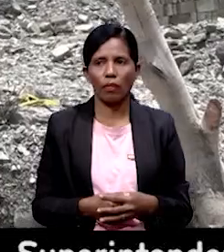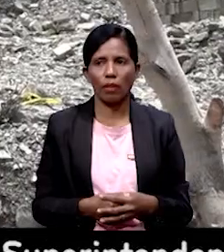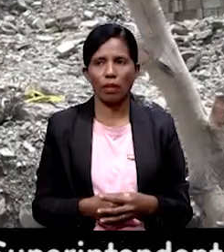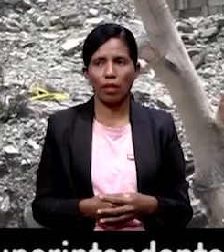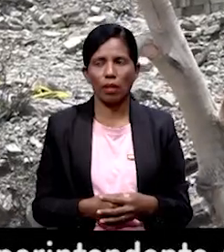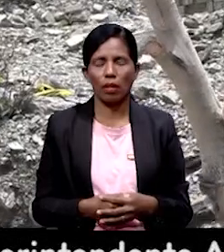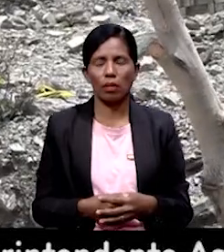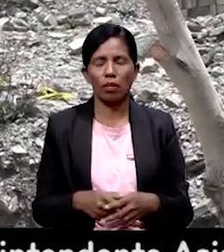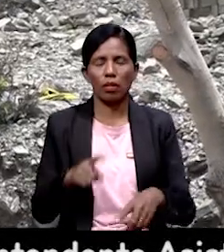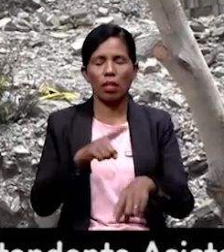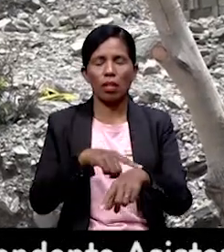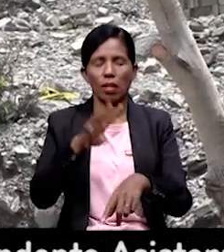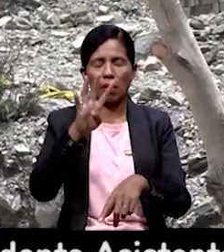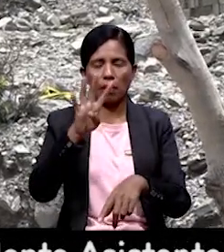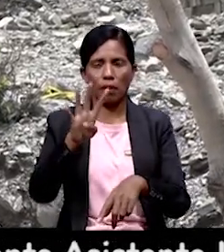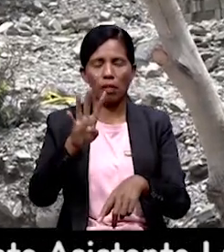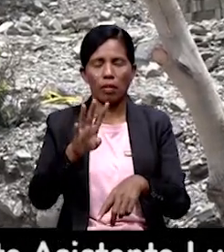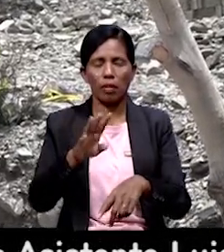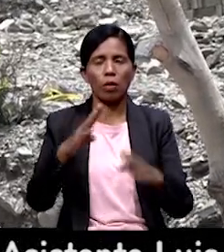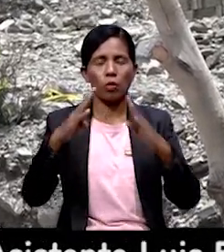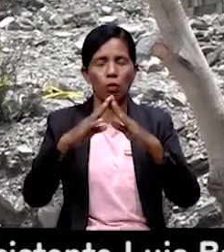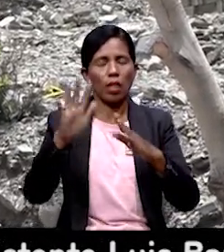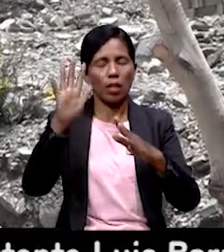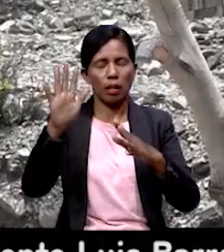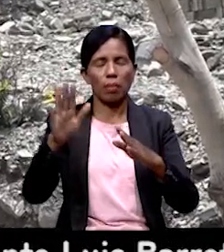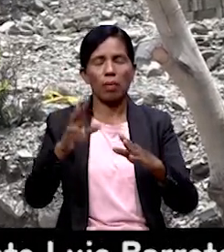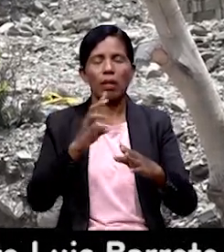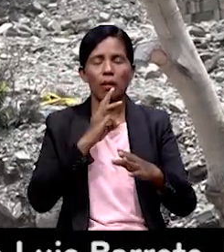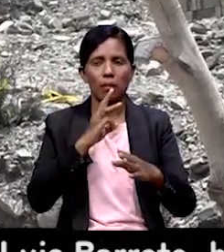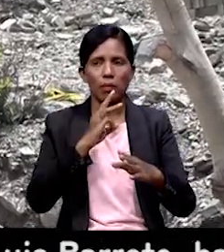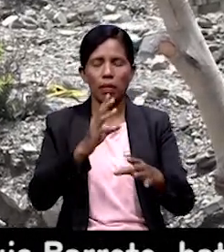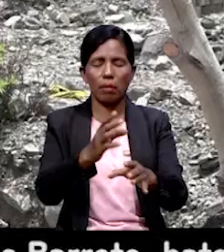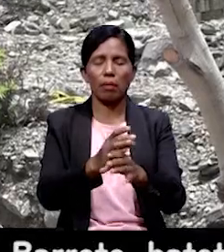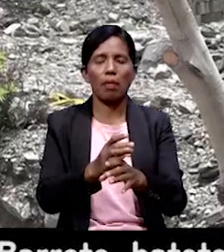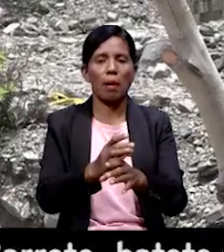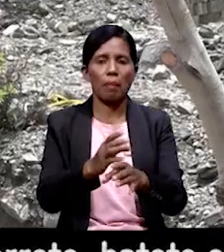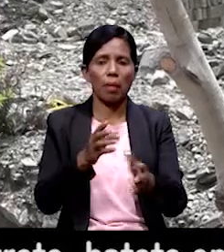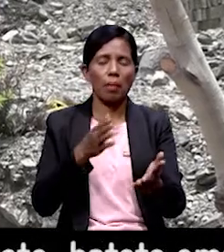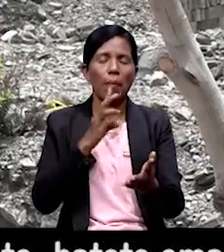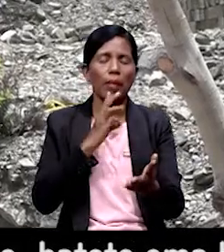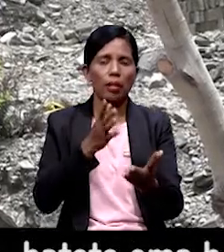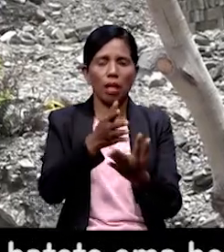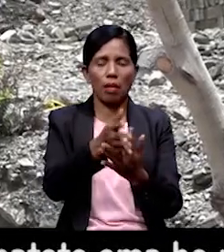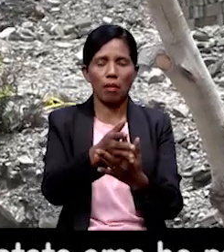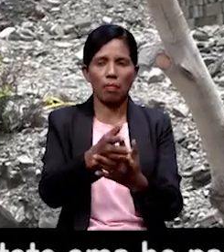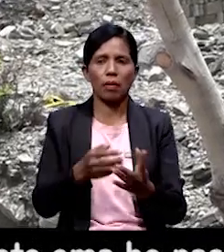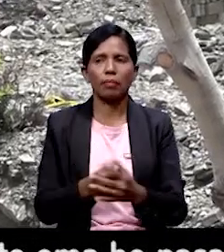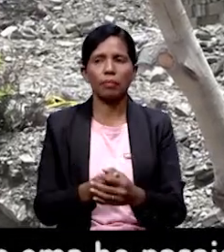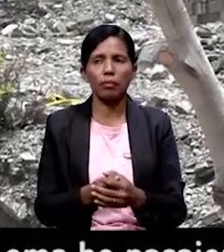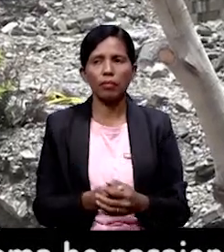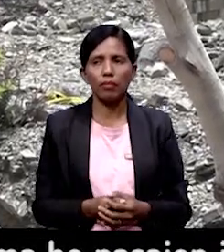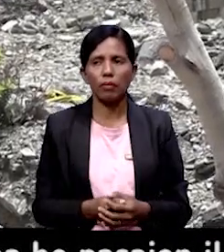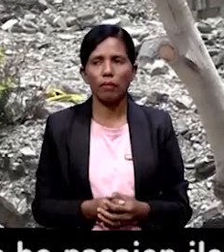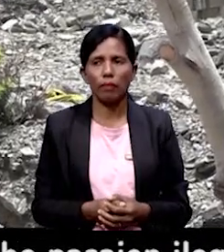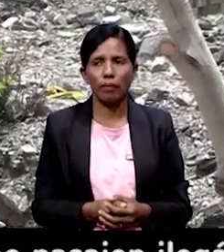abril uma kain lima mak hetan rai taman kono ami hasai de toliman stadu de lama ya poyu i horse kuma se faltan mos